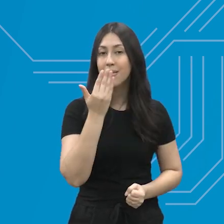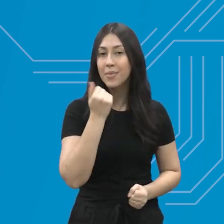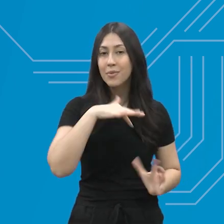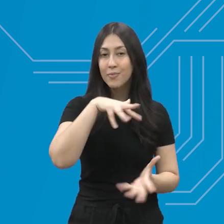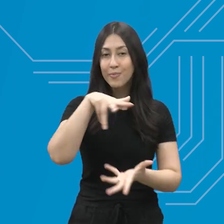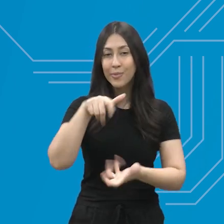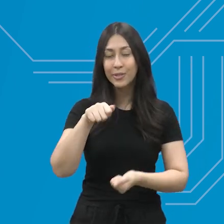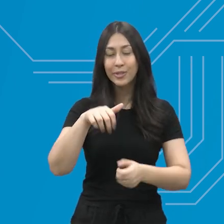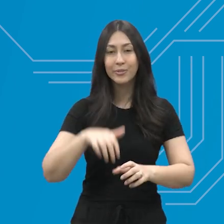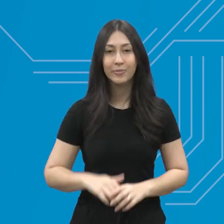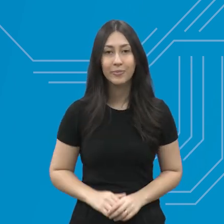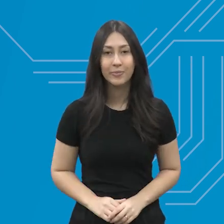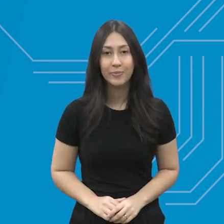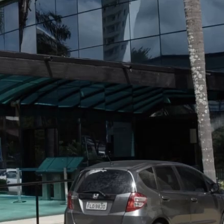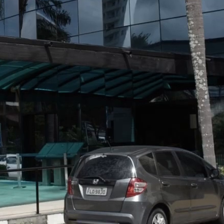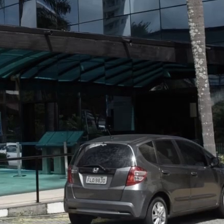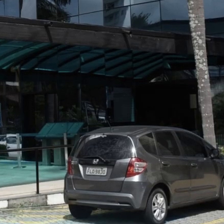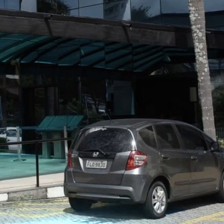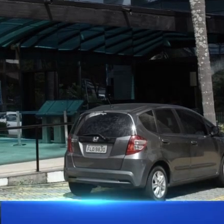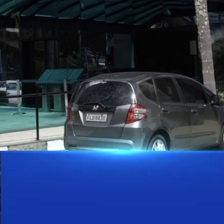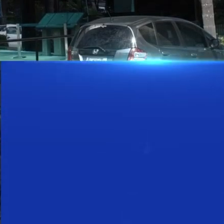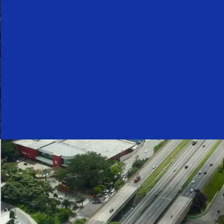no mundo. É daqui a pouco.